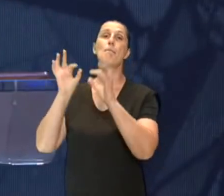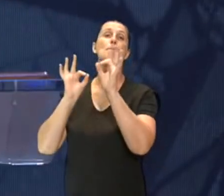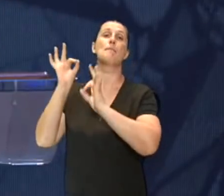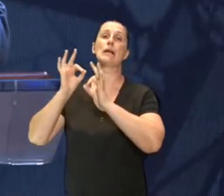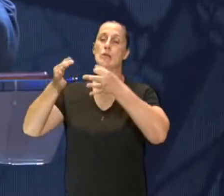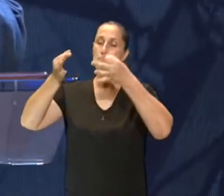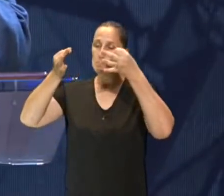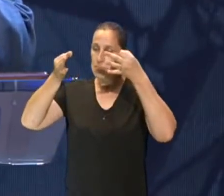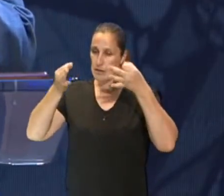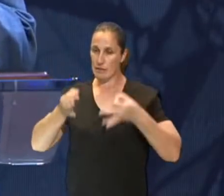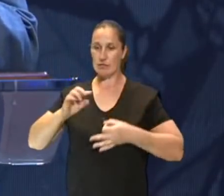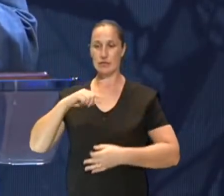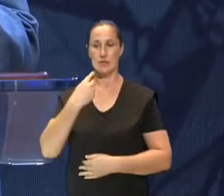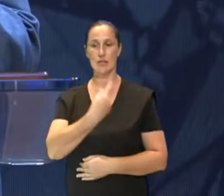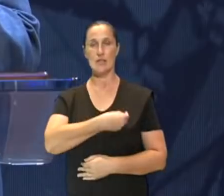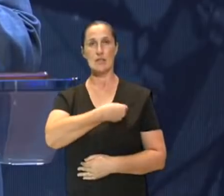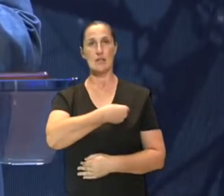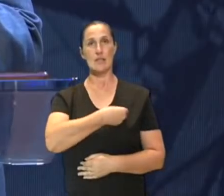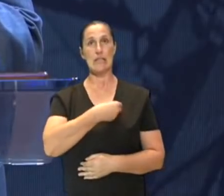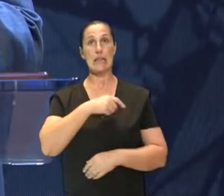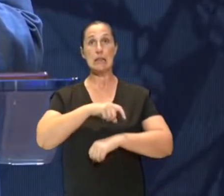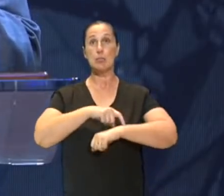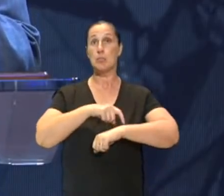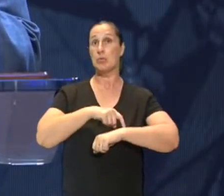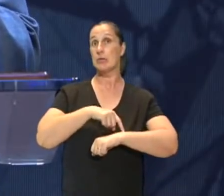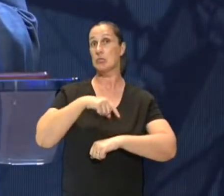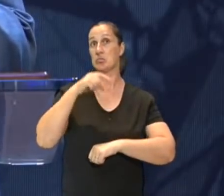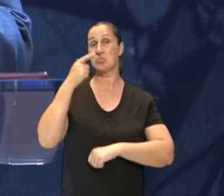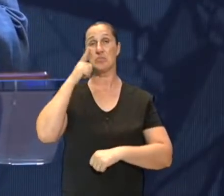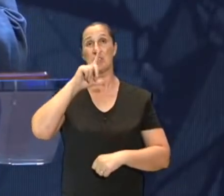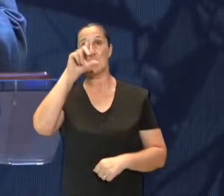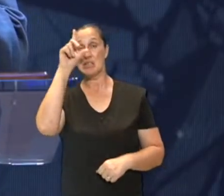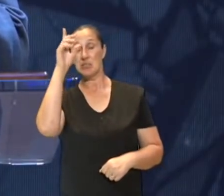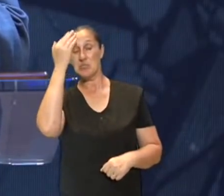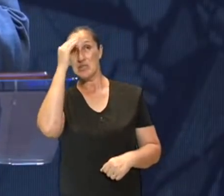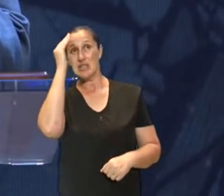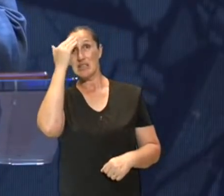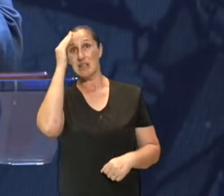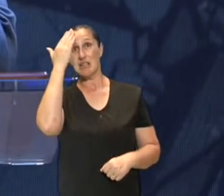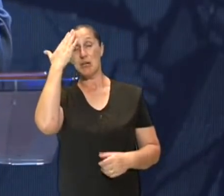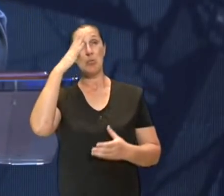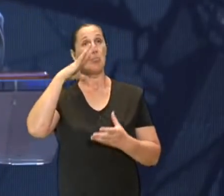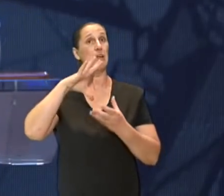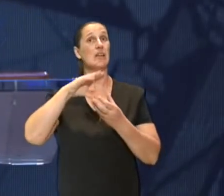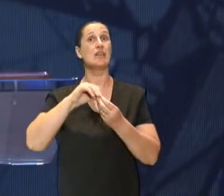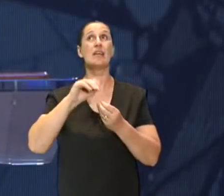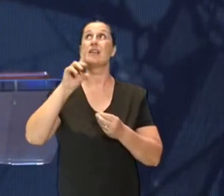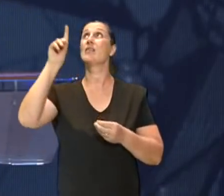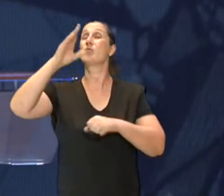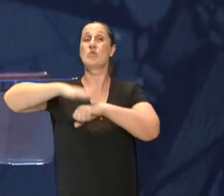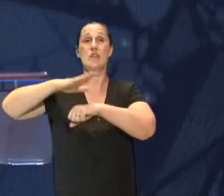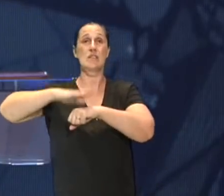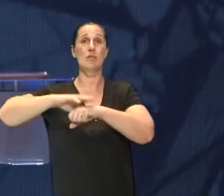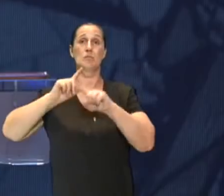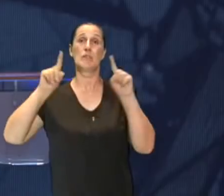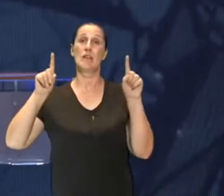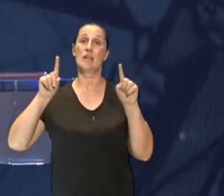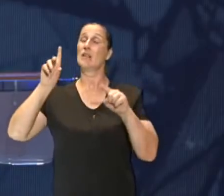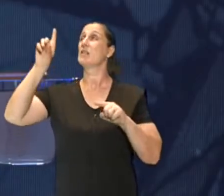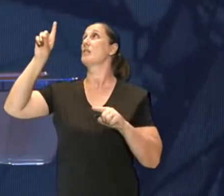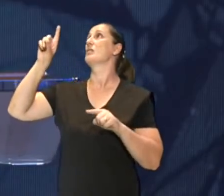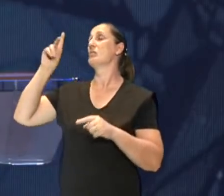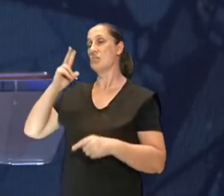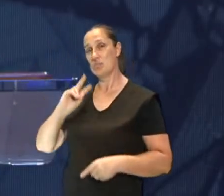e que há momentos que a gente não consegue entender o que Deus está fazendo, mas que podemos perceber que